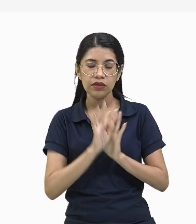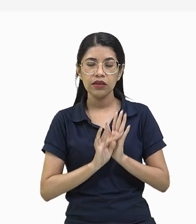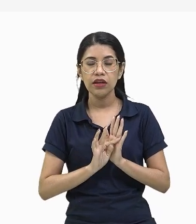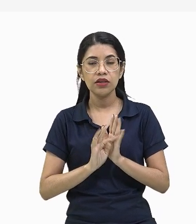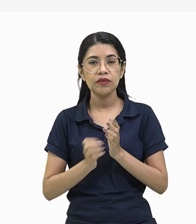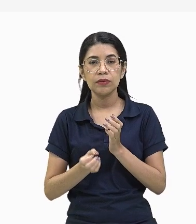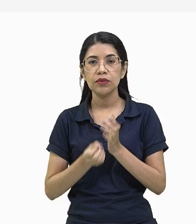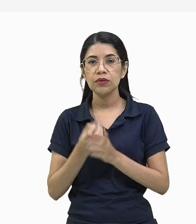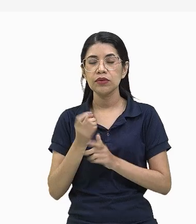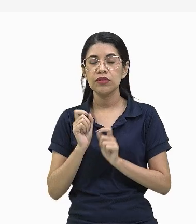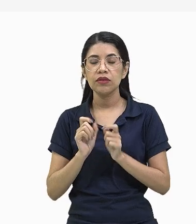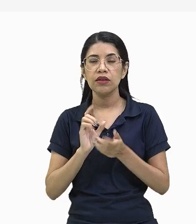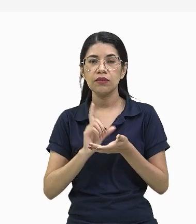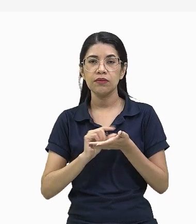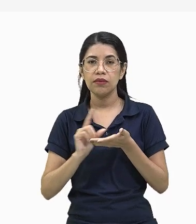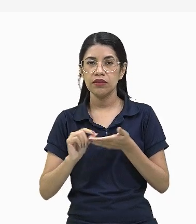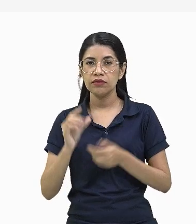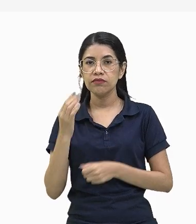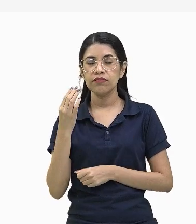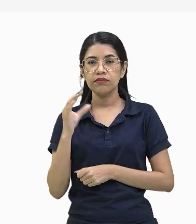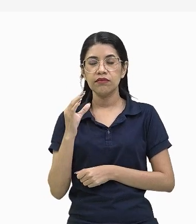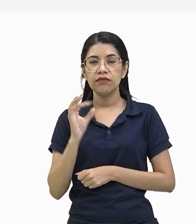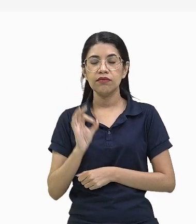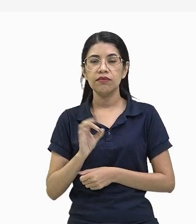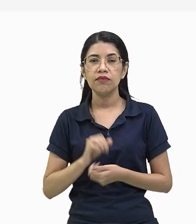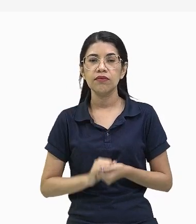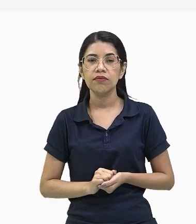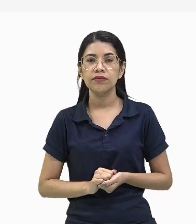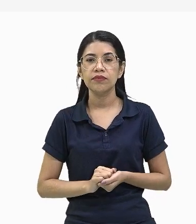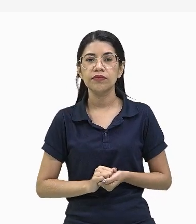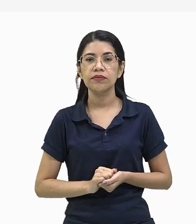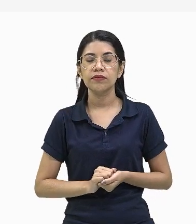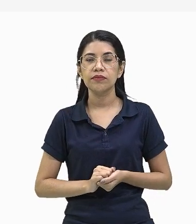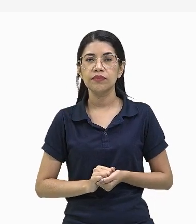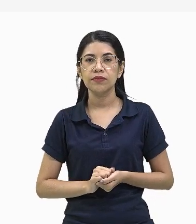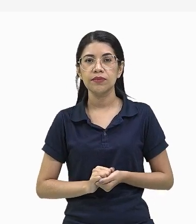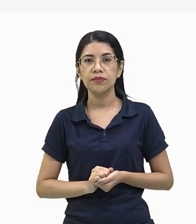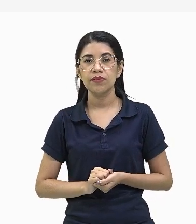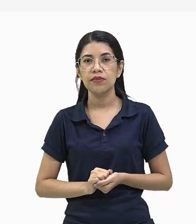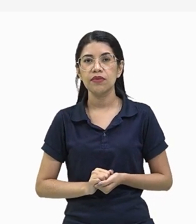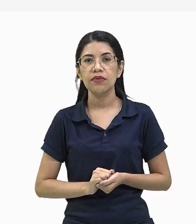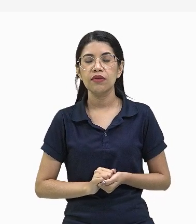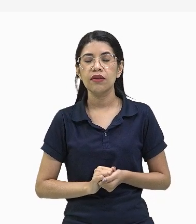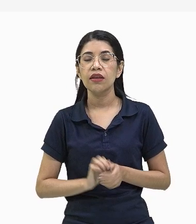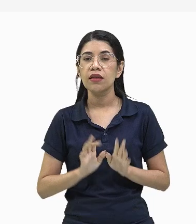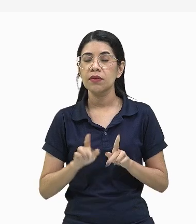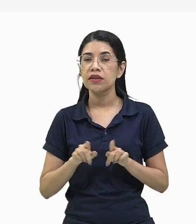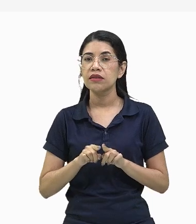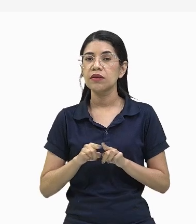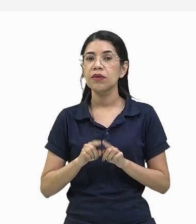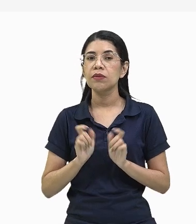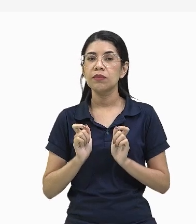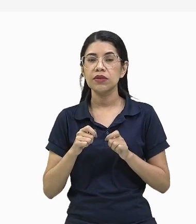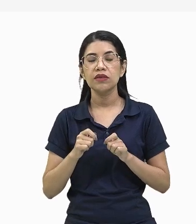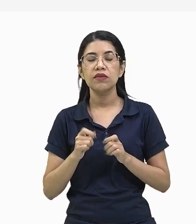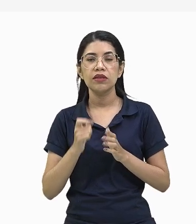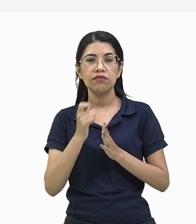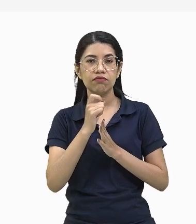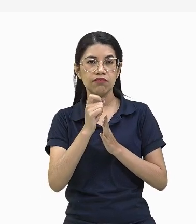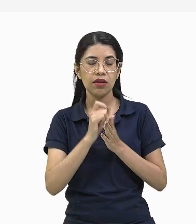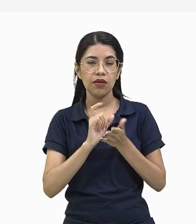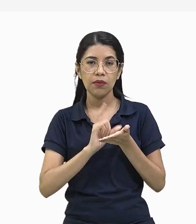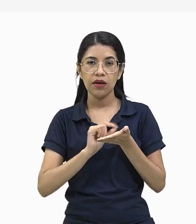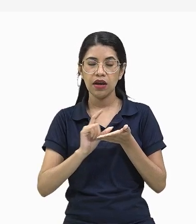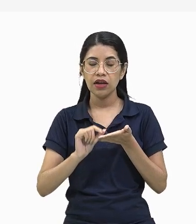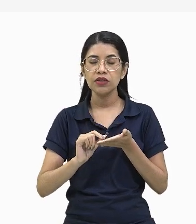um artigo científico. Observem aí, ó, né? É claro que para escrever um artigo científico, ele